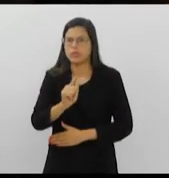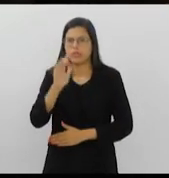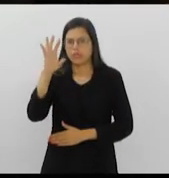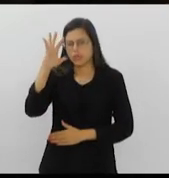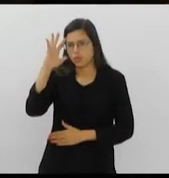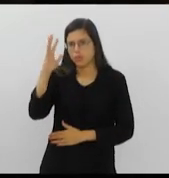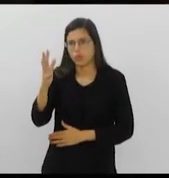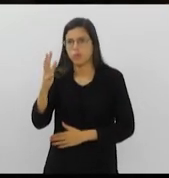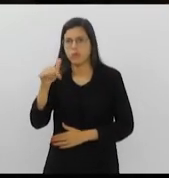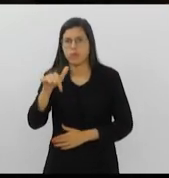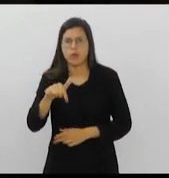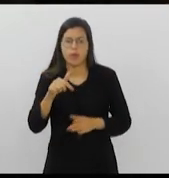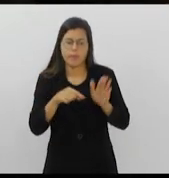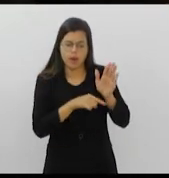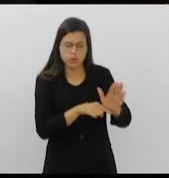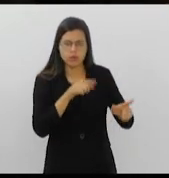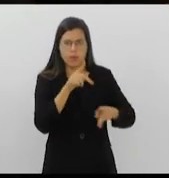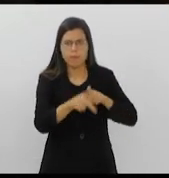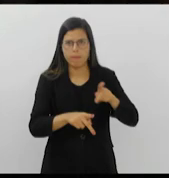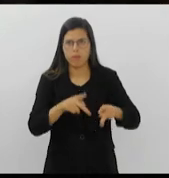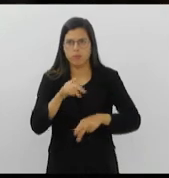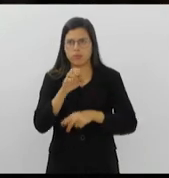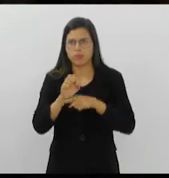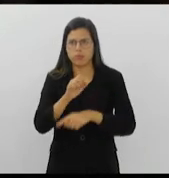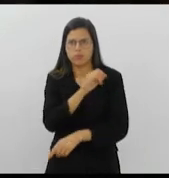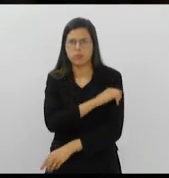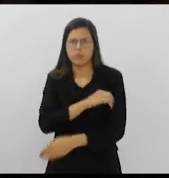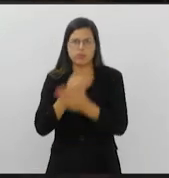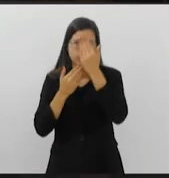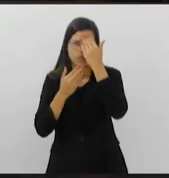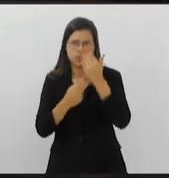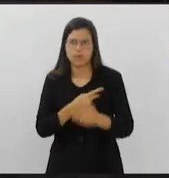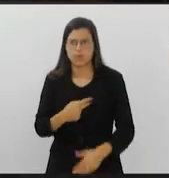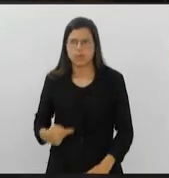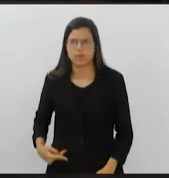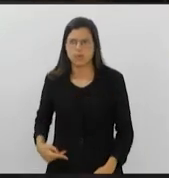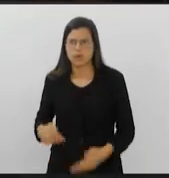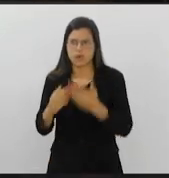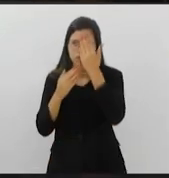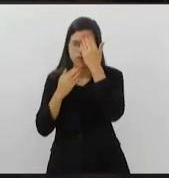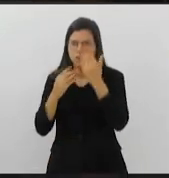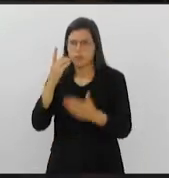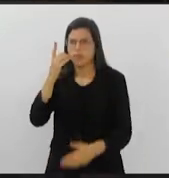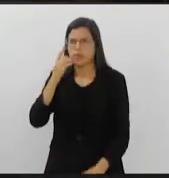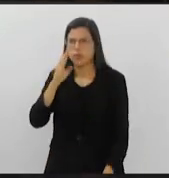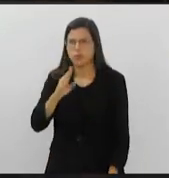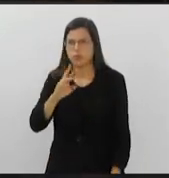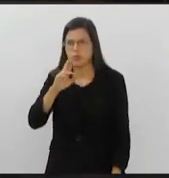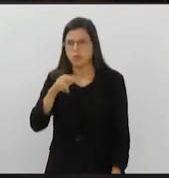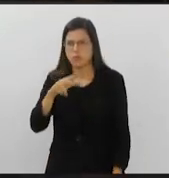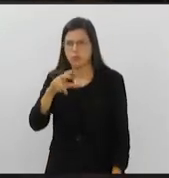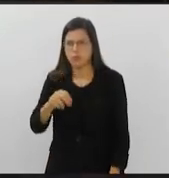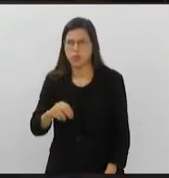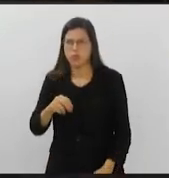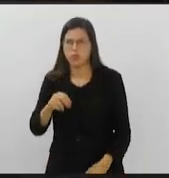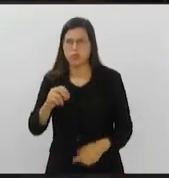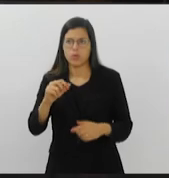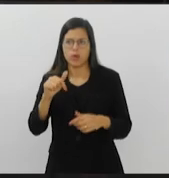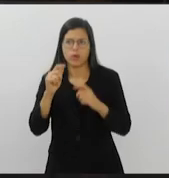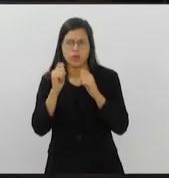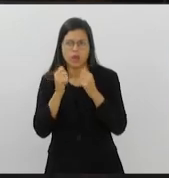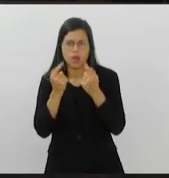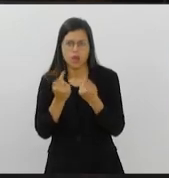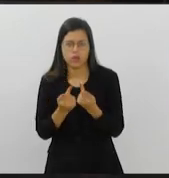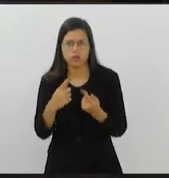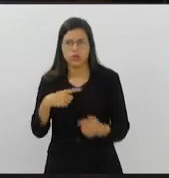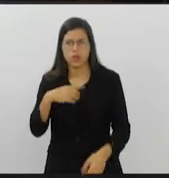grande beneficiado é o povo do Estado do Rio de Janeiro. Obrigado, senhora presidente. Obrigado, deputado Bruno. Lembrando, né, que nessa casa está tramitando a CPI